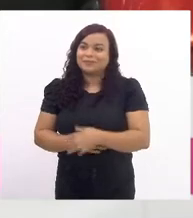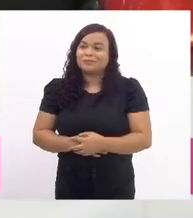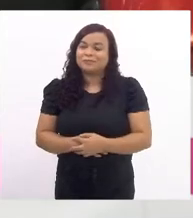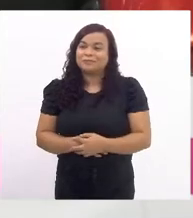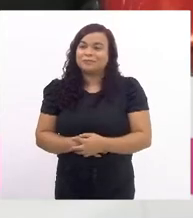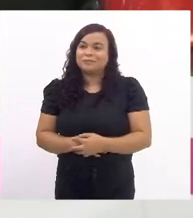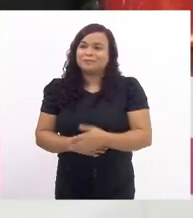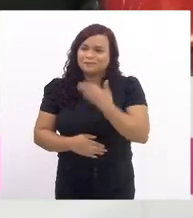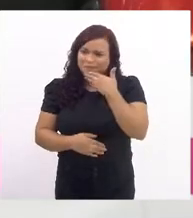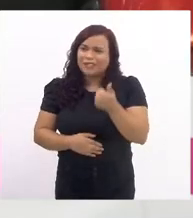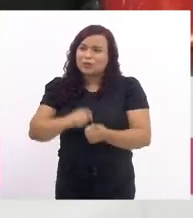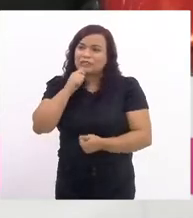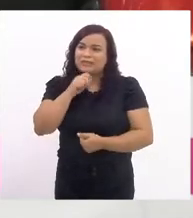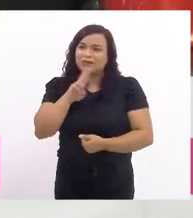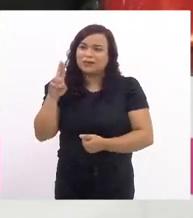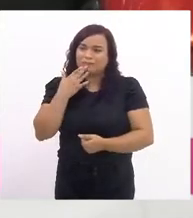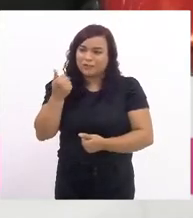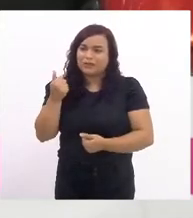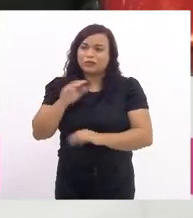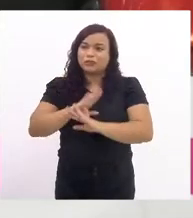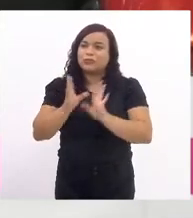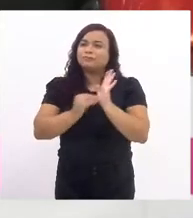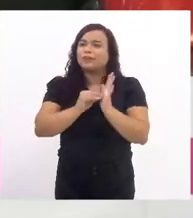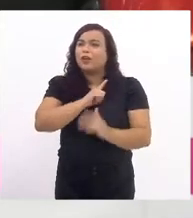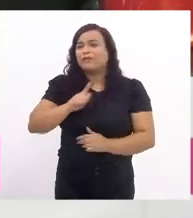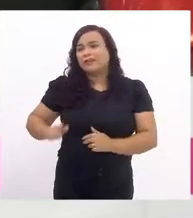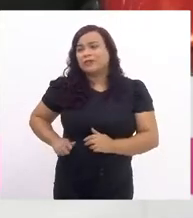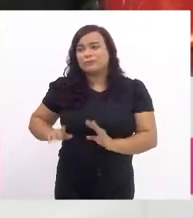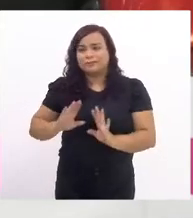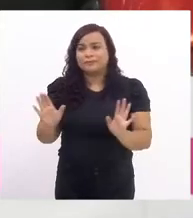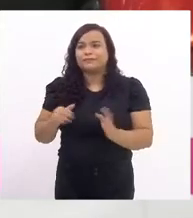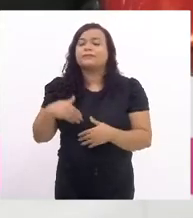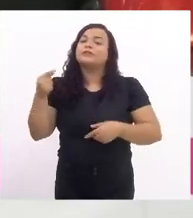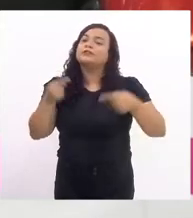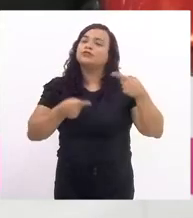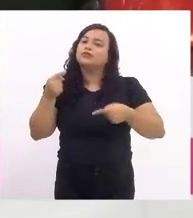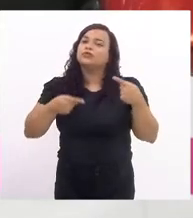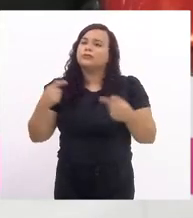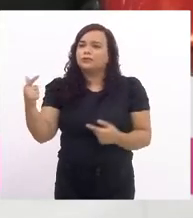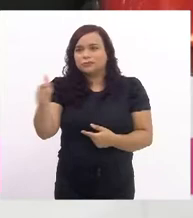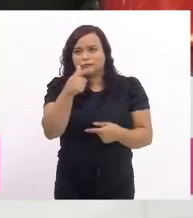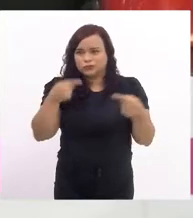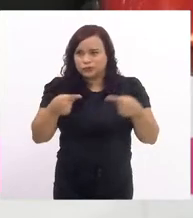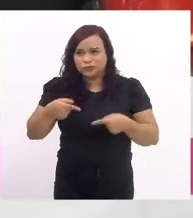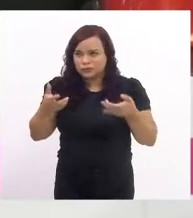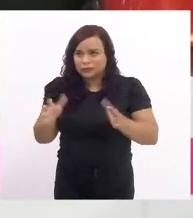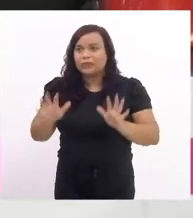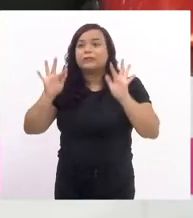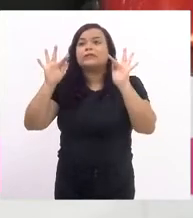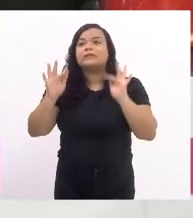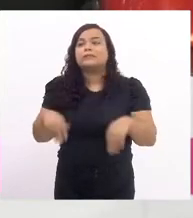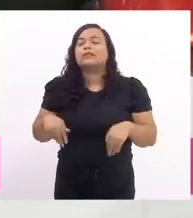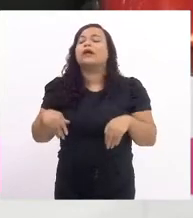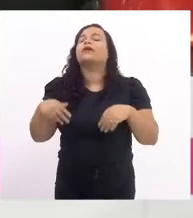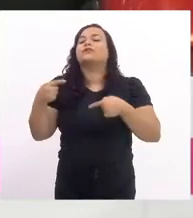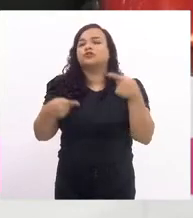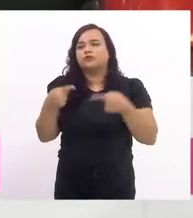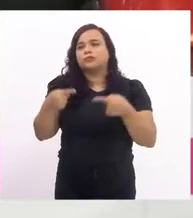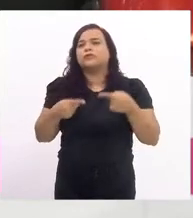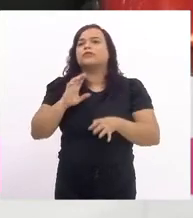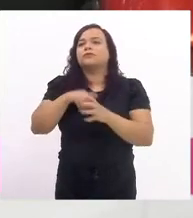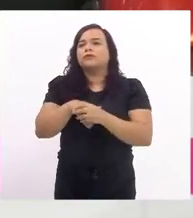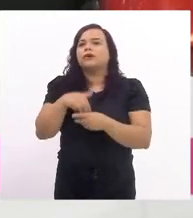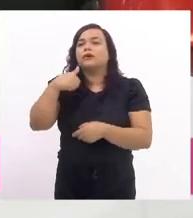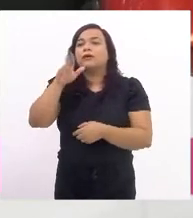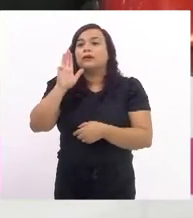É melhor deixar sem o nome, porque em discussão, não havendo o que queira discutir, encerrada a discussão, em votação, senhores que aprovam